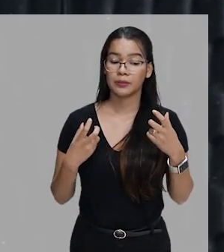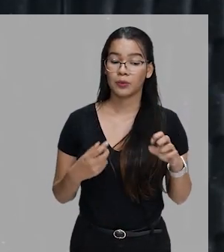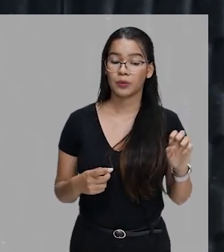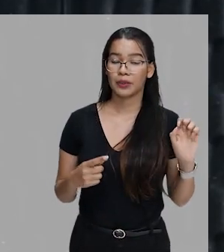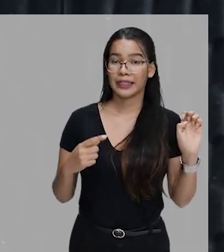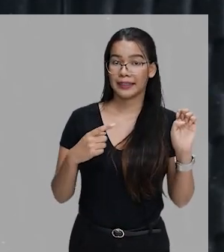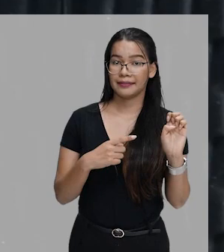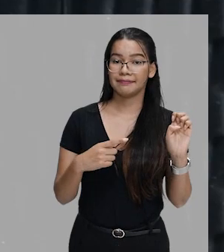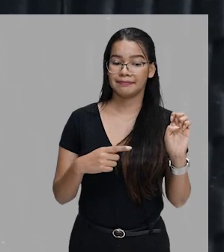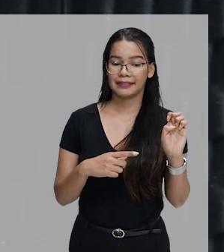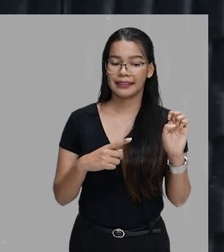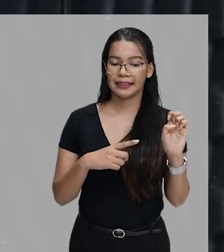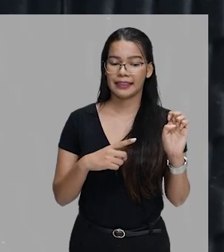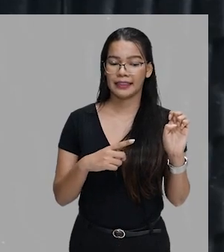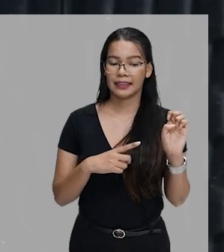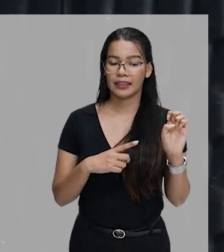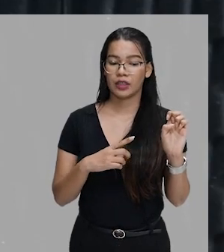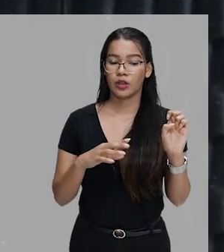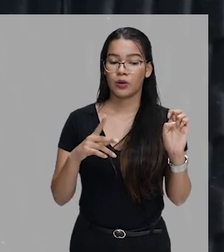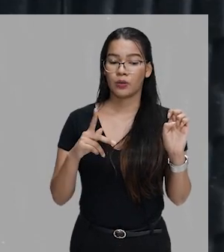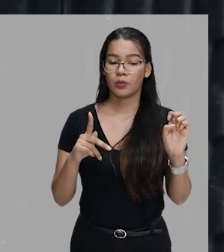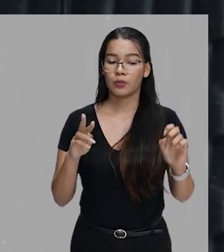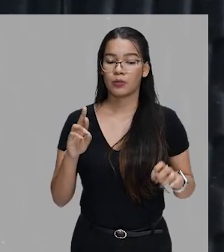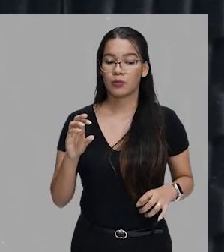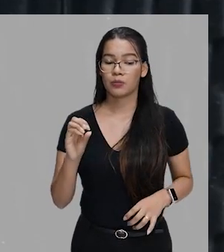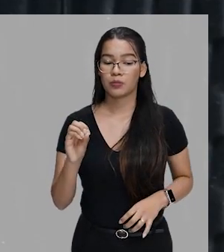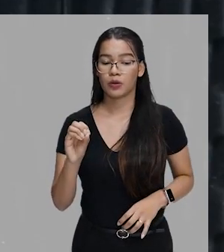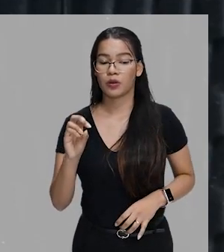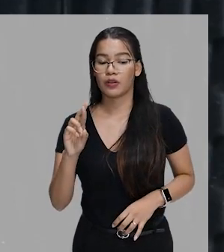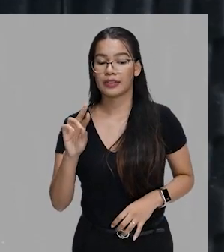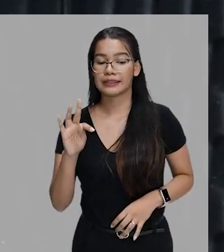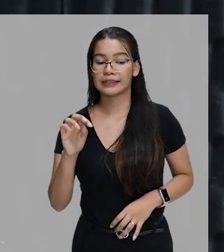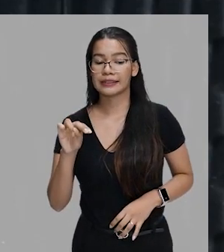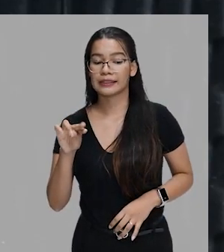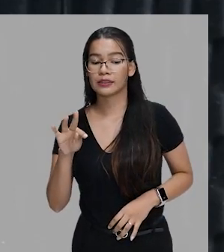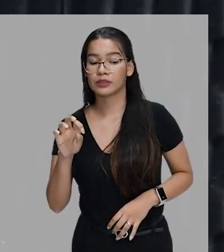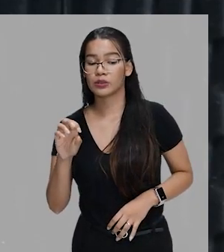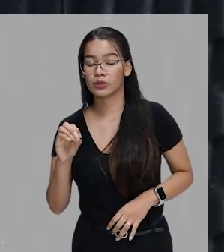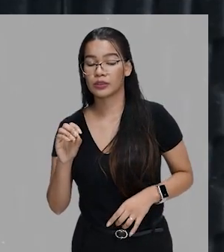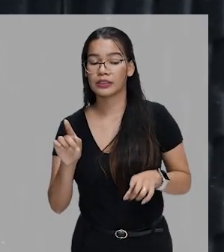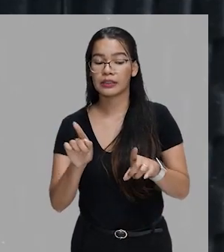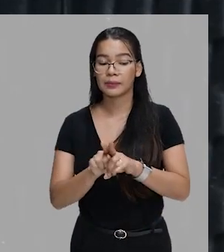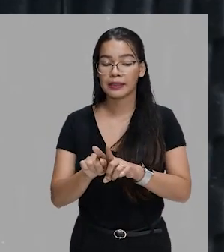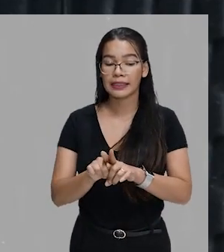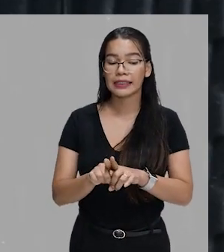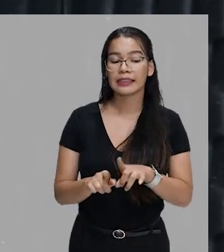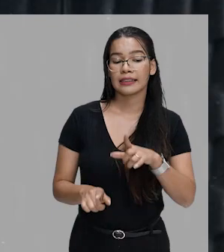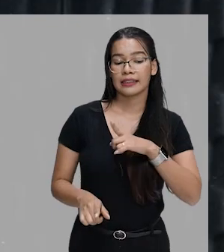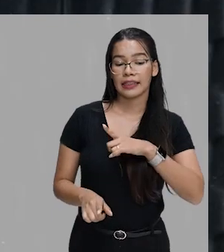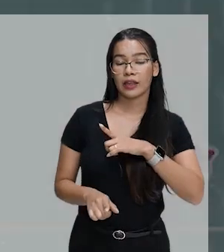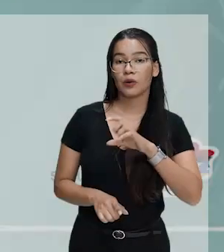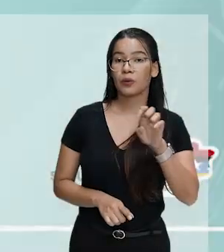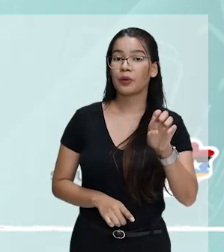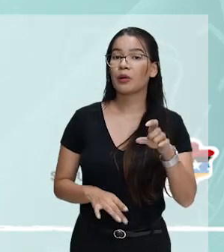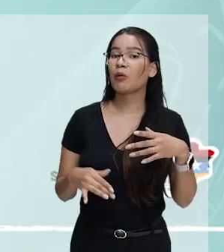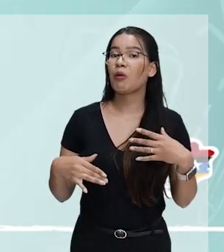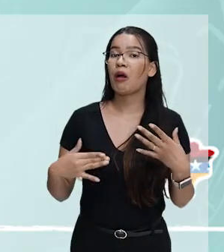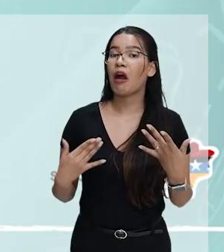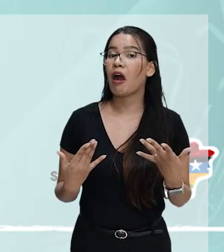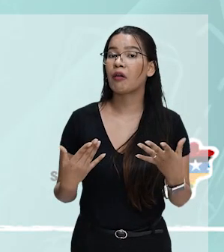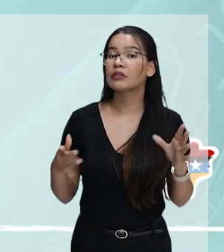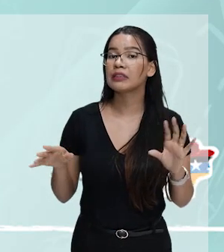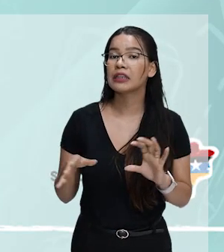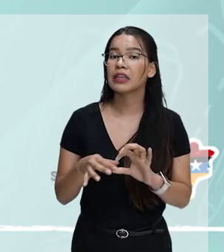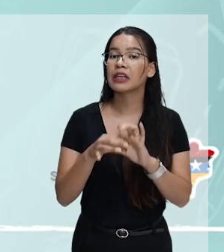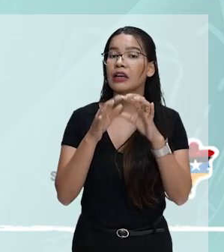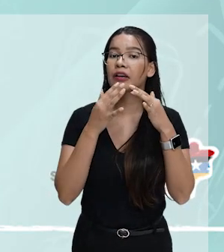i, tá? Tem o portanto e tem i. Aí você vai ver onde é que está ligando a oração ou